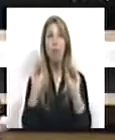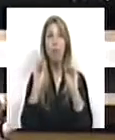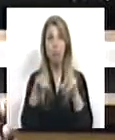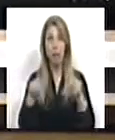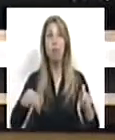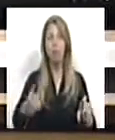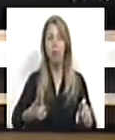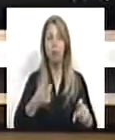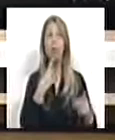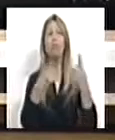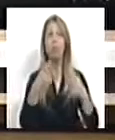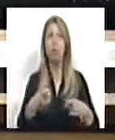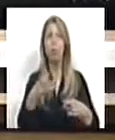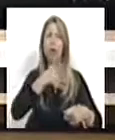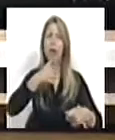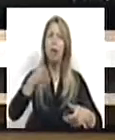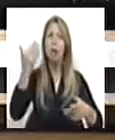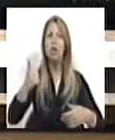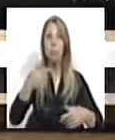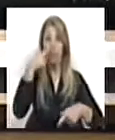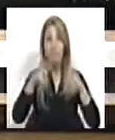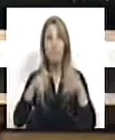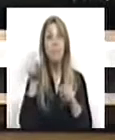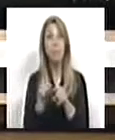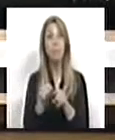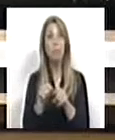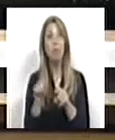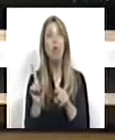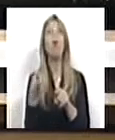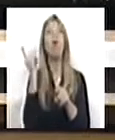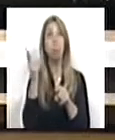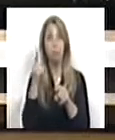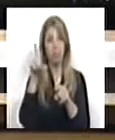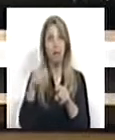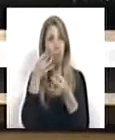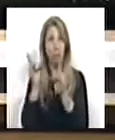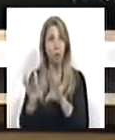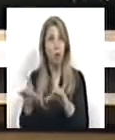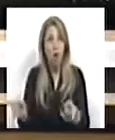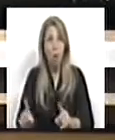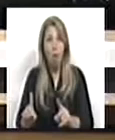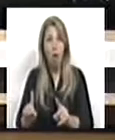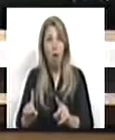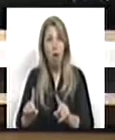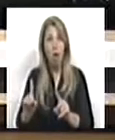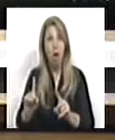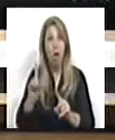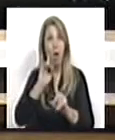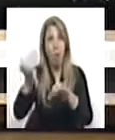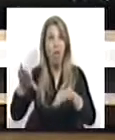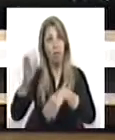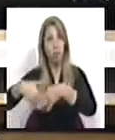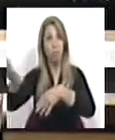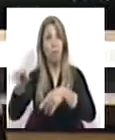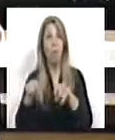muito direta. Explique-me lá se essas pessoas, de facto, não deveriam ser exoneradas, se não é um serviço ao país a exoneração dessas